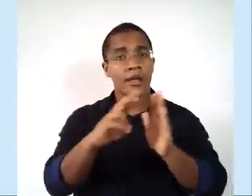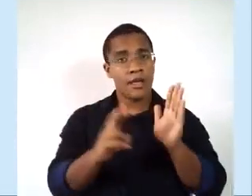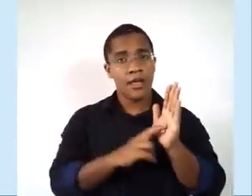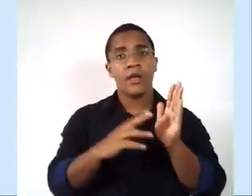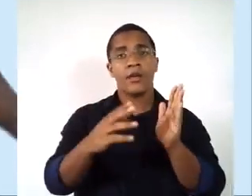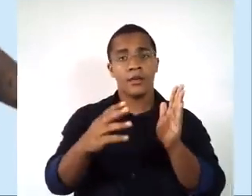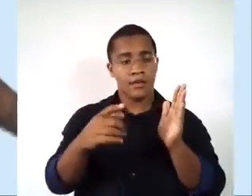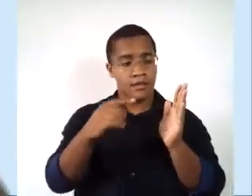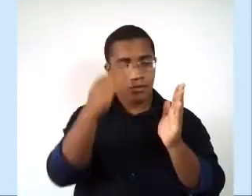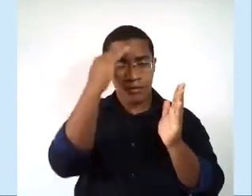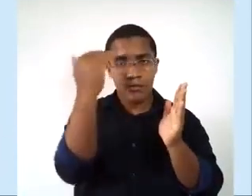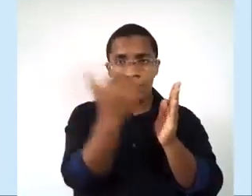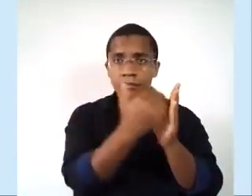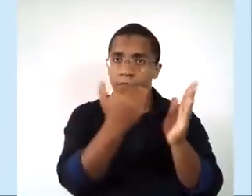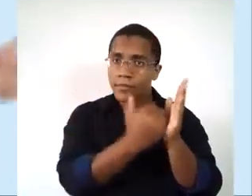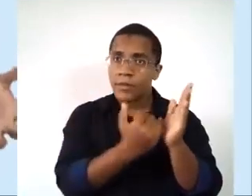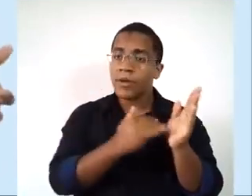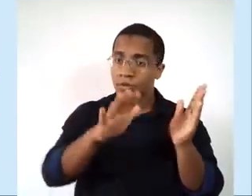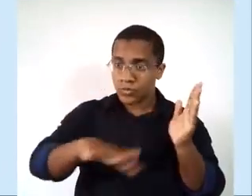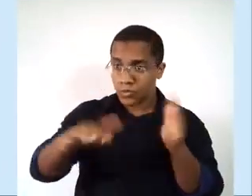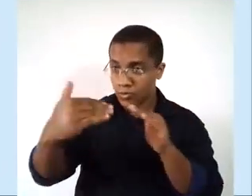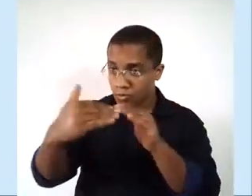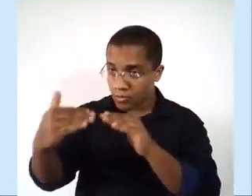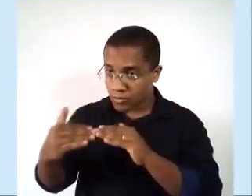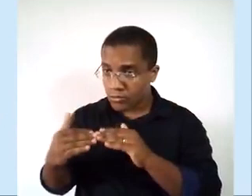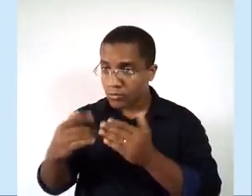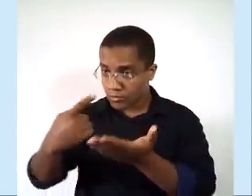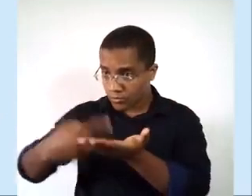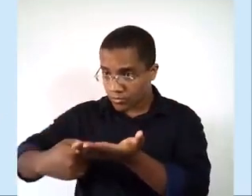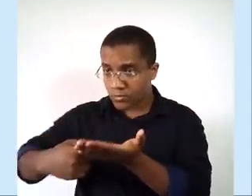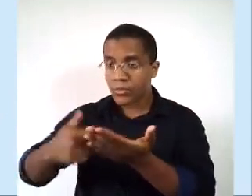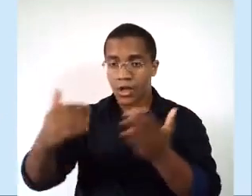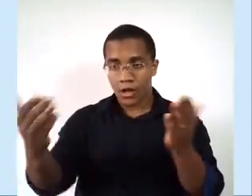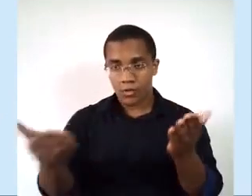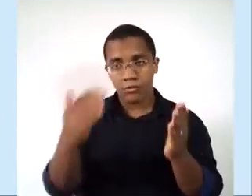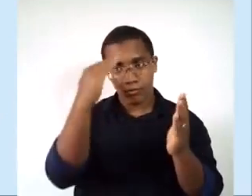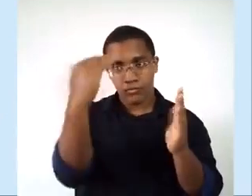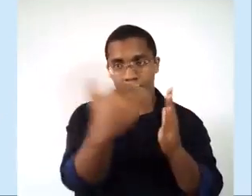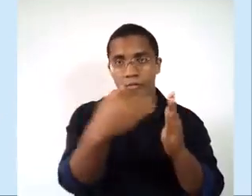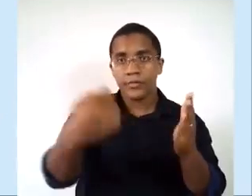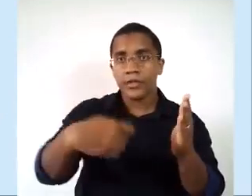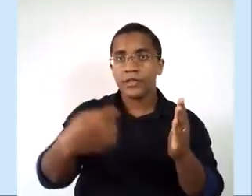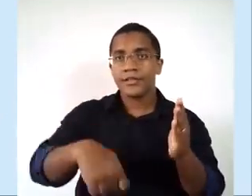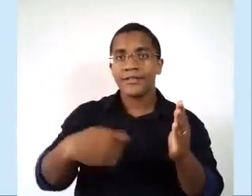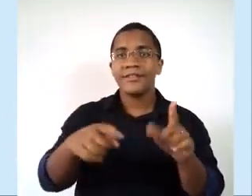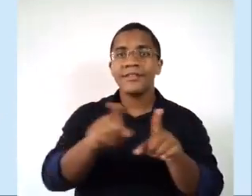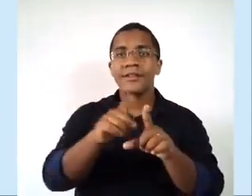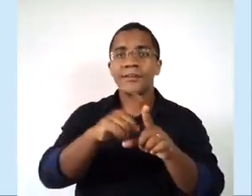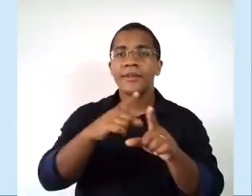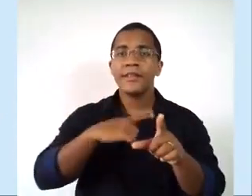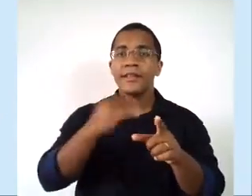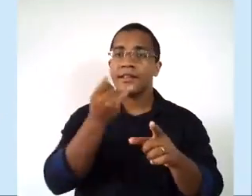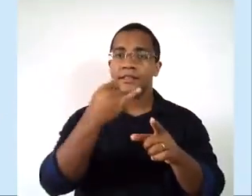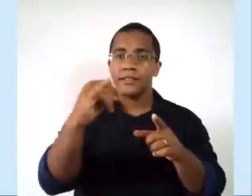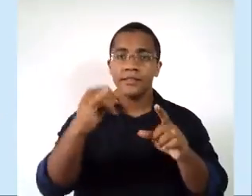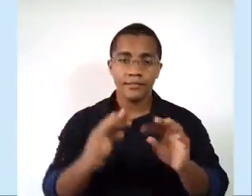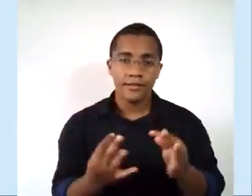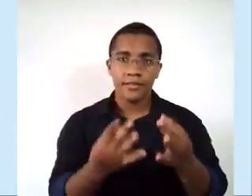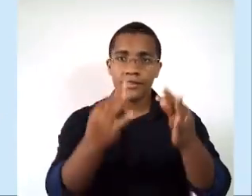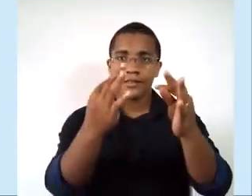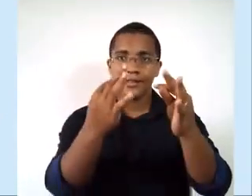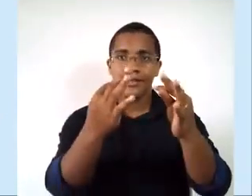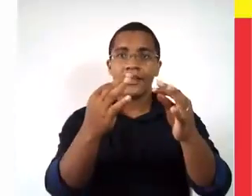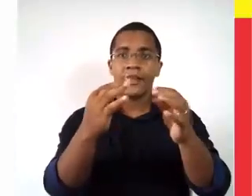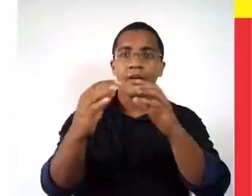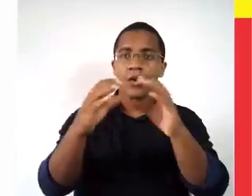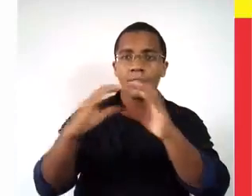algumas regras que são acordadas entre todos, tá? E uma política de energia e de telecomunicação. Eu destaco, gente,